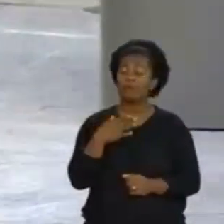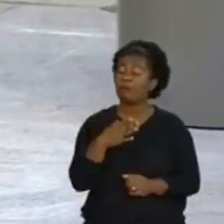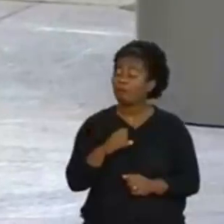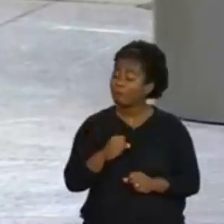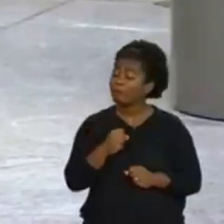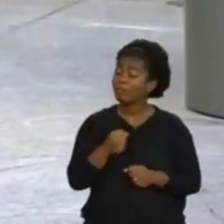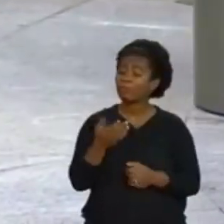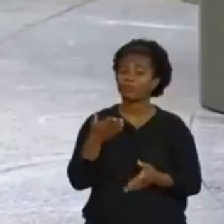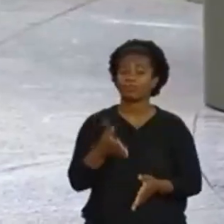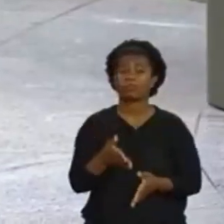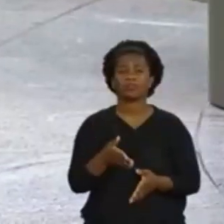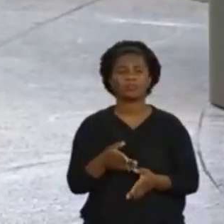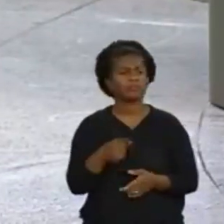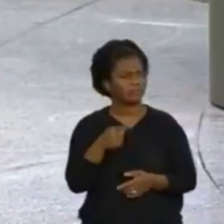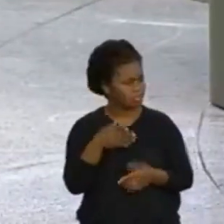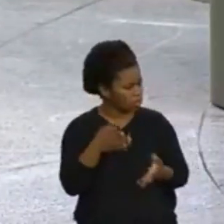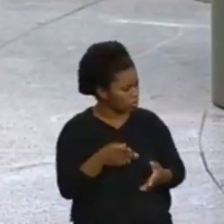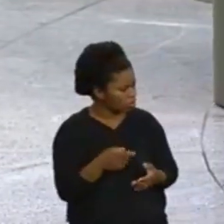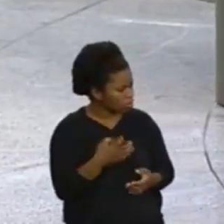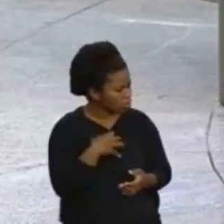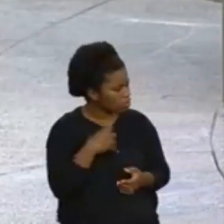o quê?